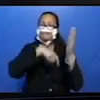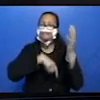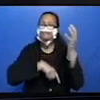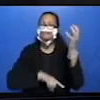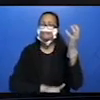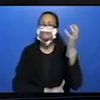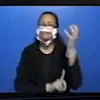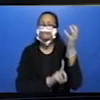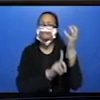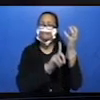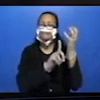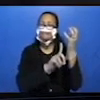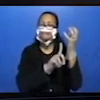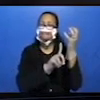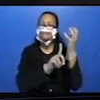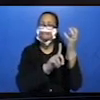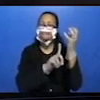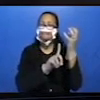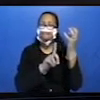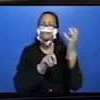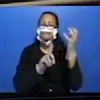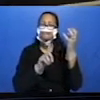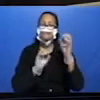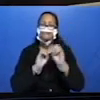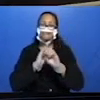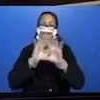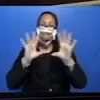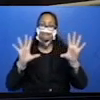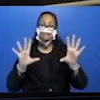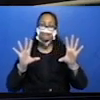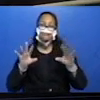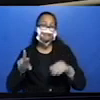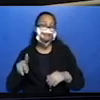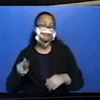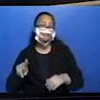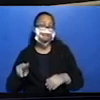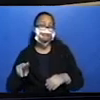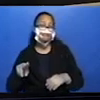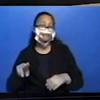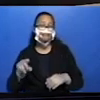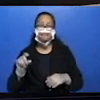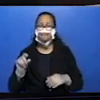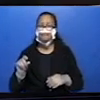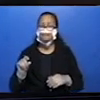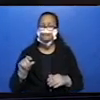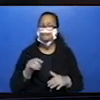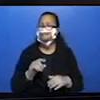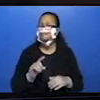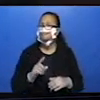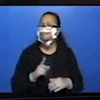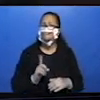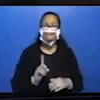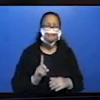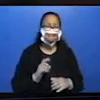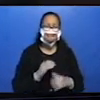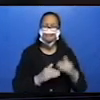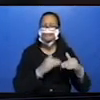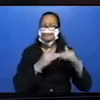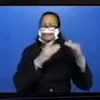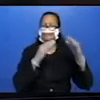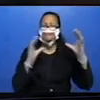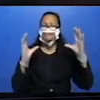e cultivada no claro, elas vão ser iguais? As sementes não se desenvolverão no escuro. Será?